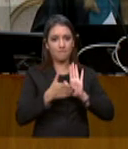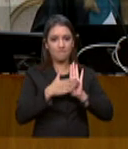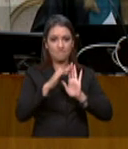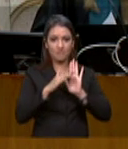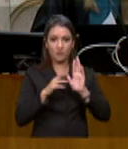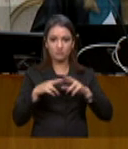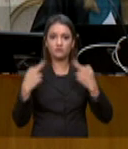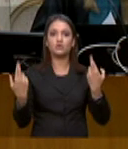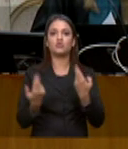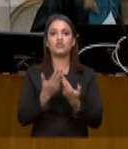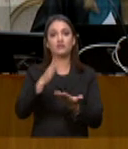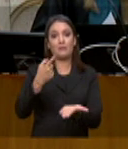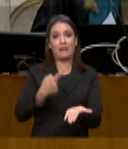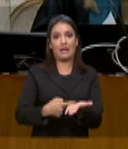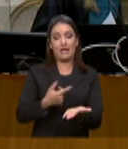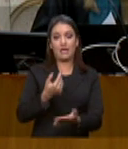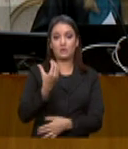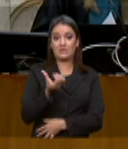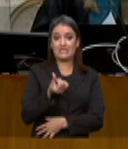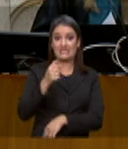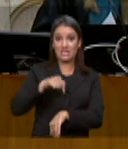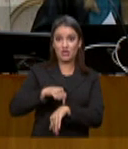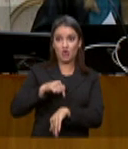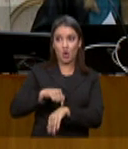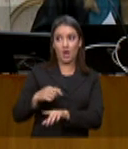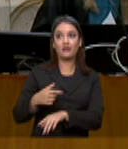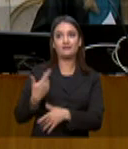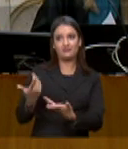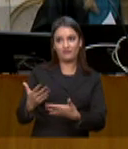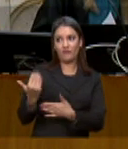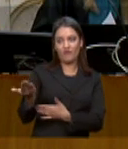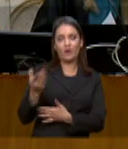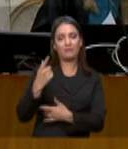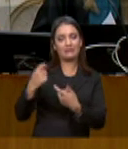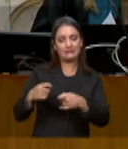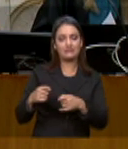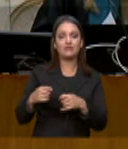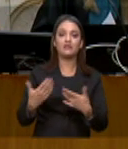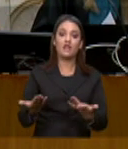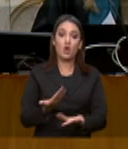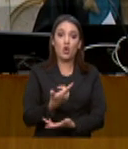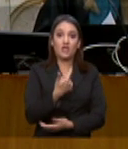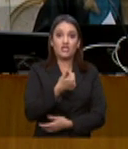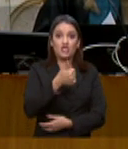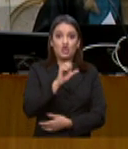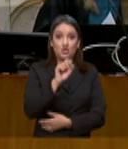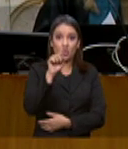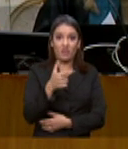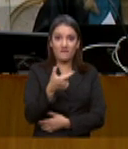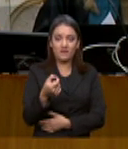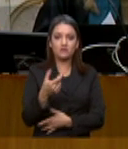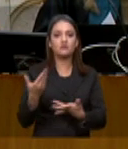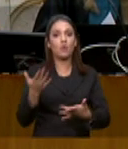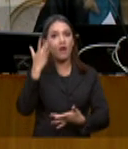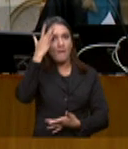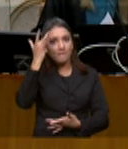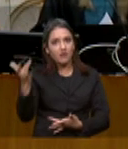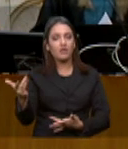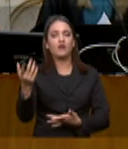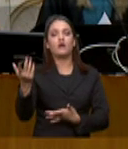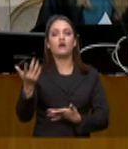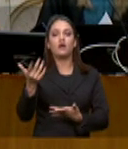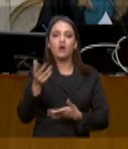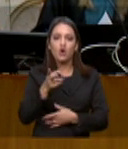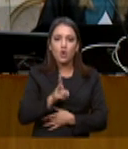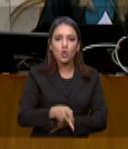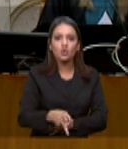audiência previamente marcadas para 18 horas, são 18h20, nós reiniciaremos amanhã